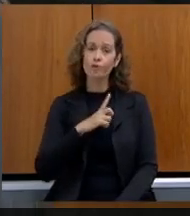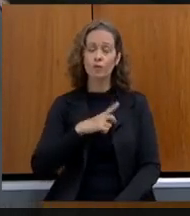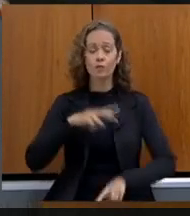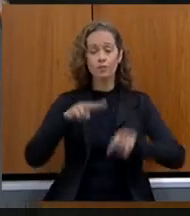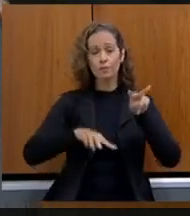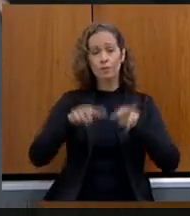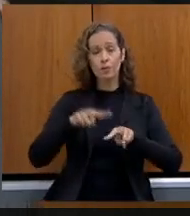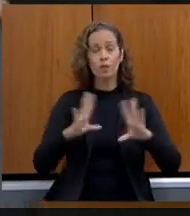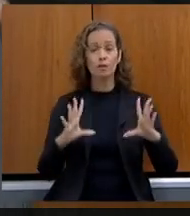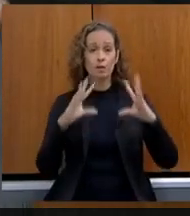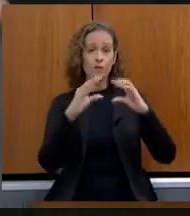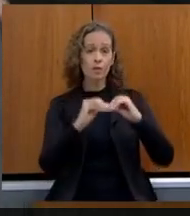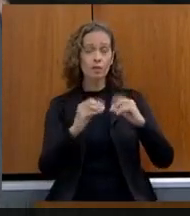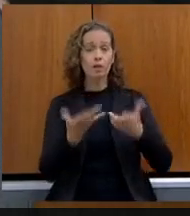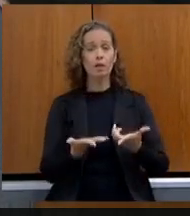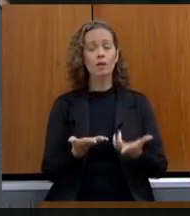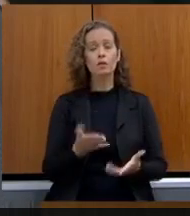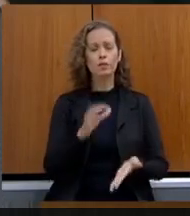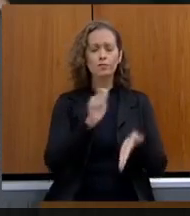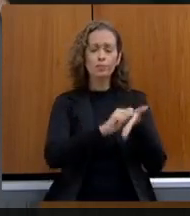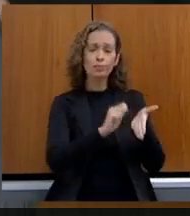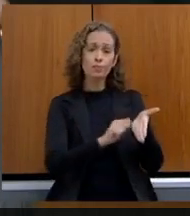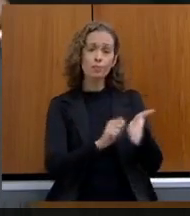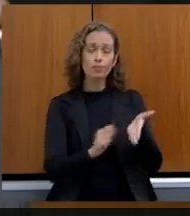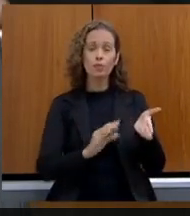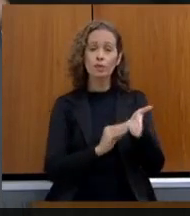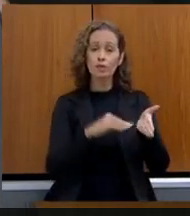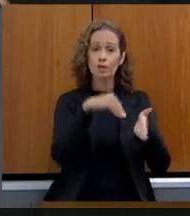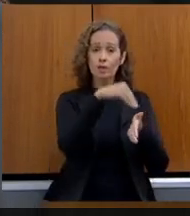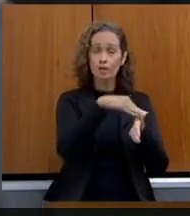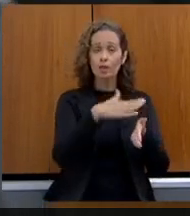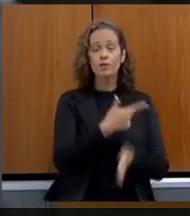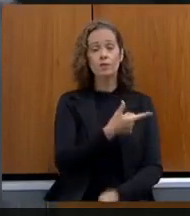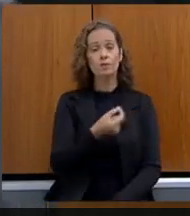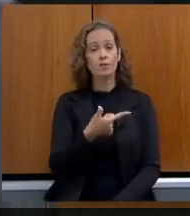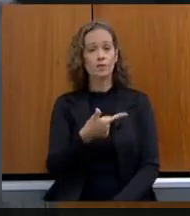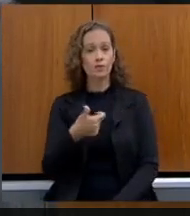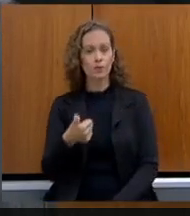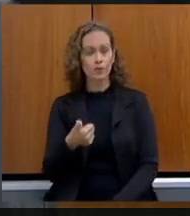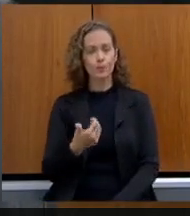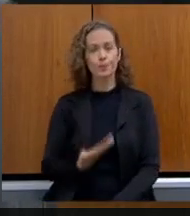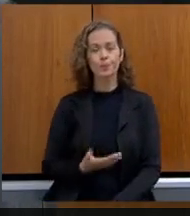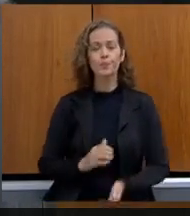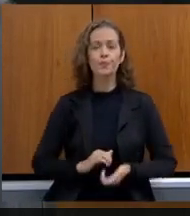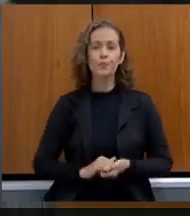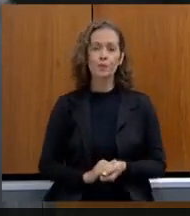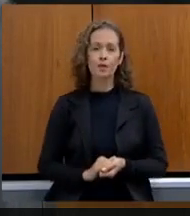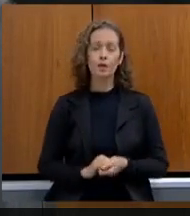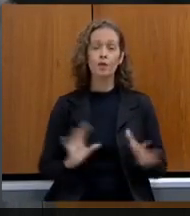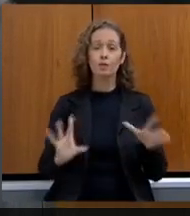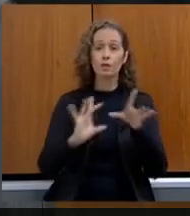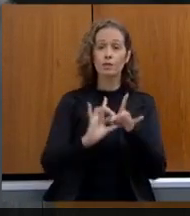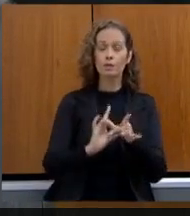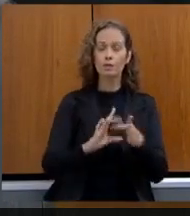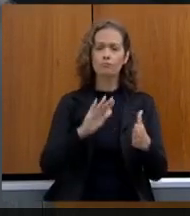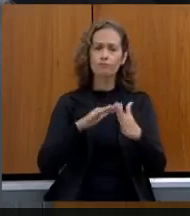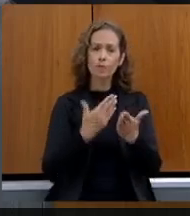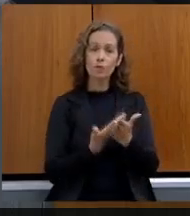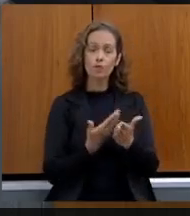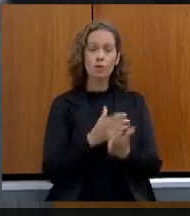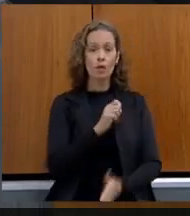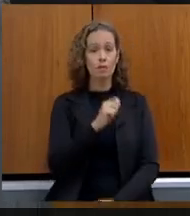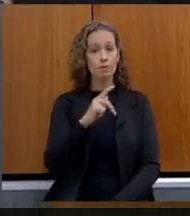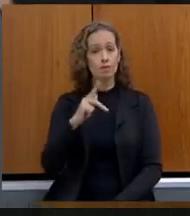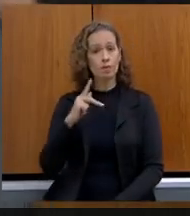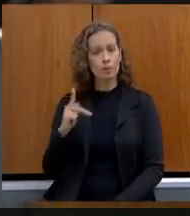revisão e ampliação também para o início do nosso calendário letivo de 2021 o nosso conexão escola o aplicativo teve uma nova